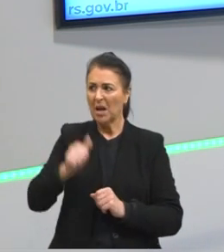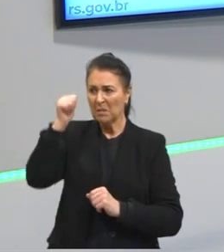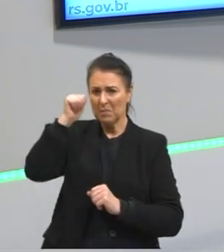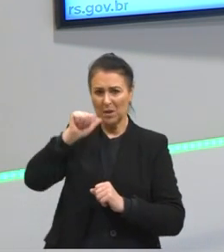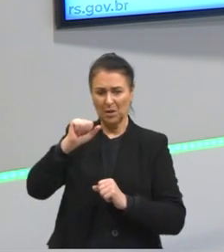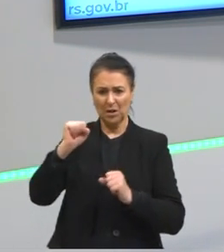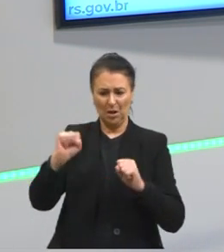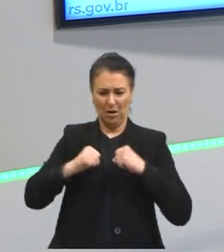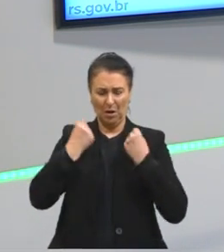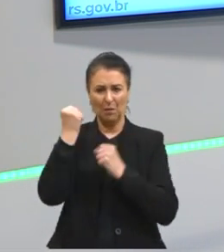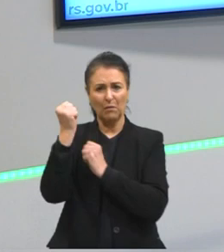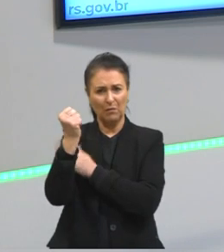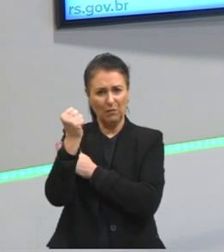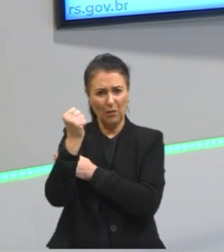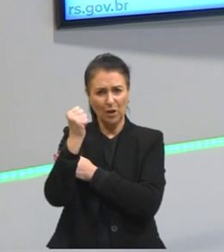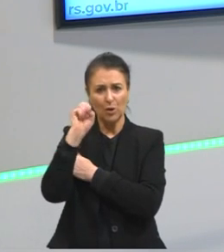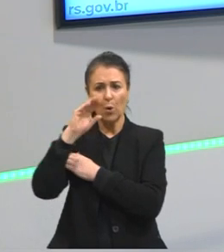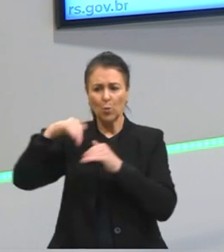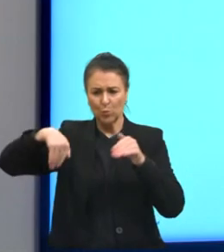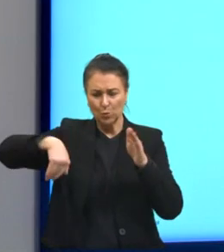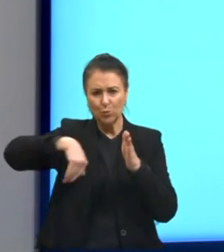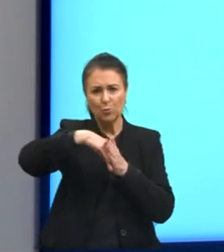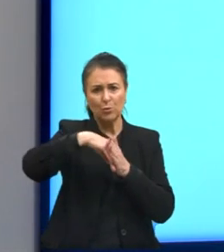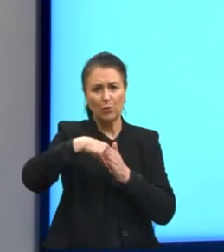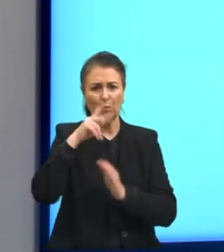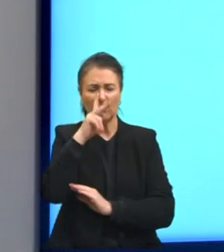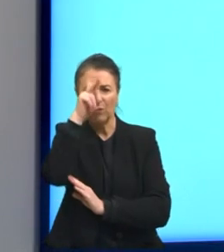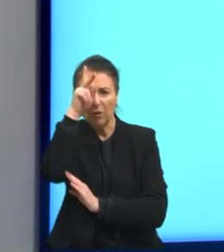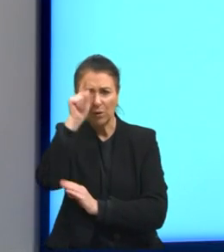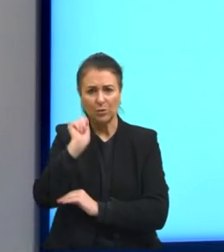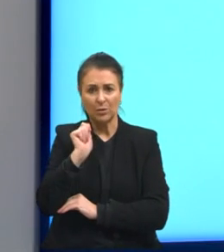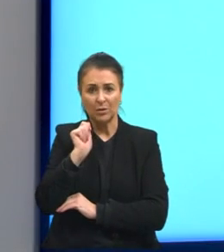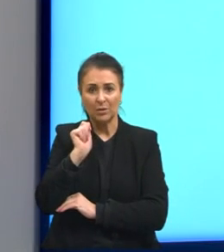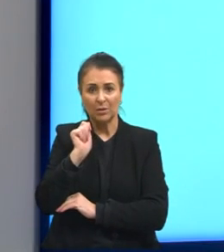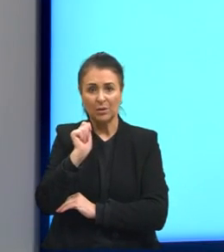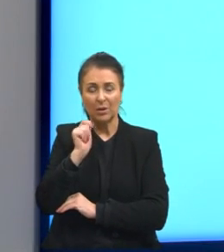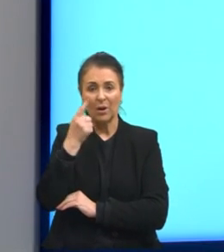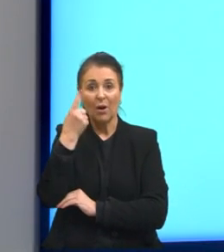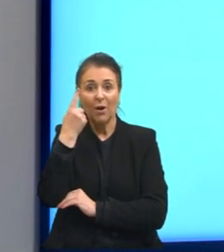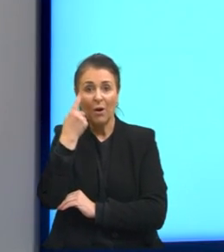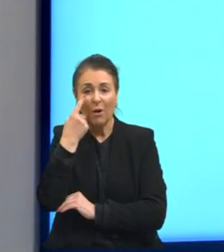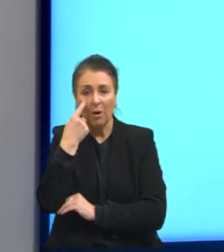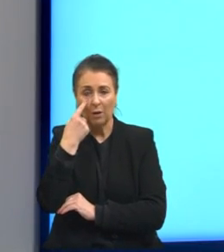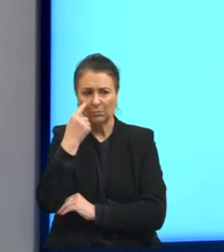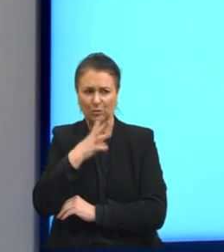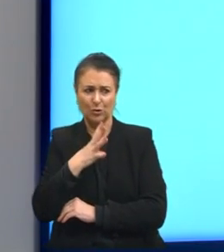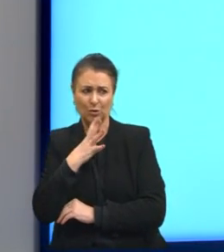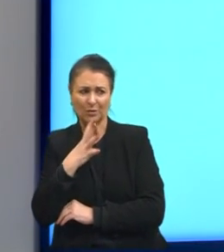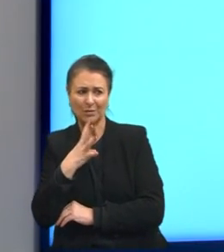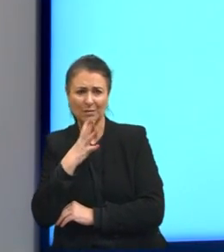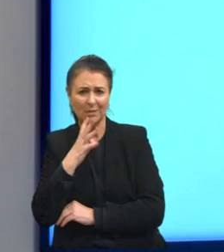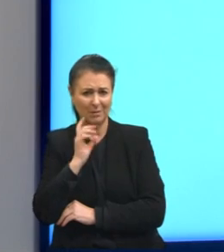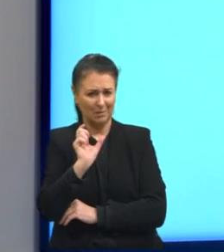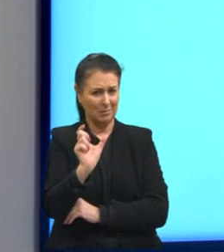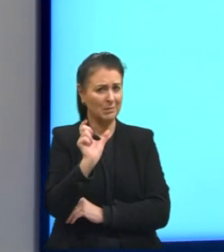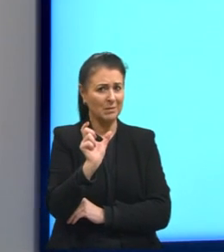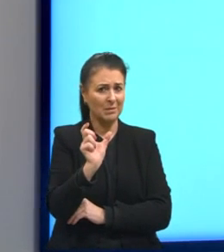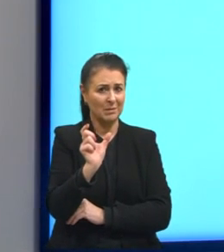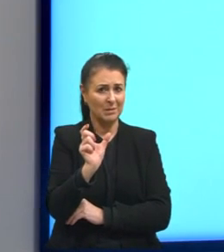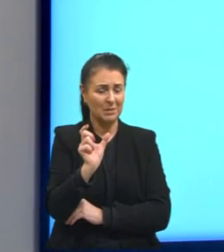ou o chute foi forte? Olhando assim, a gente conhece todas essas palavras.